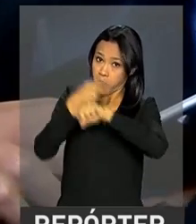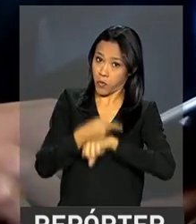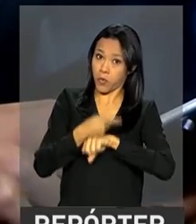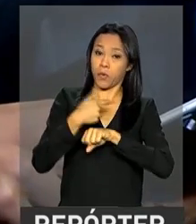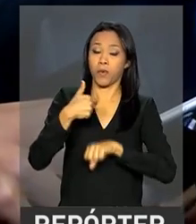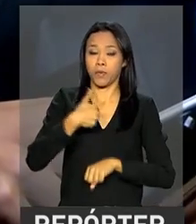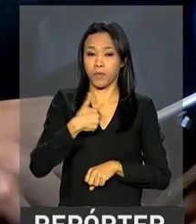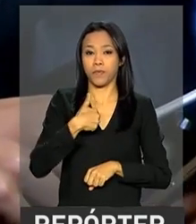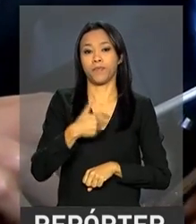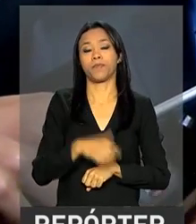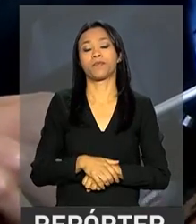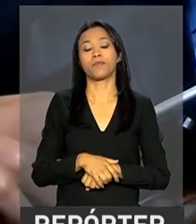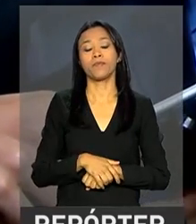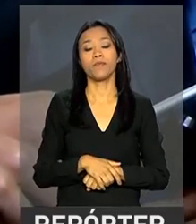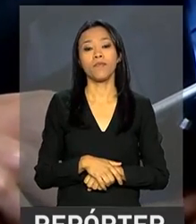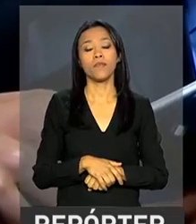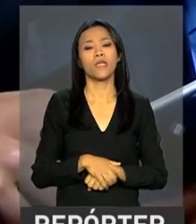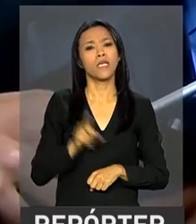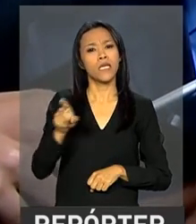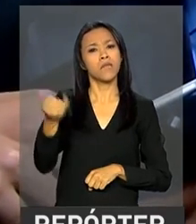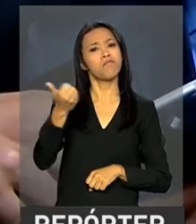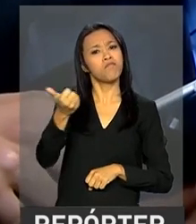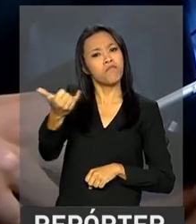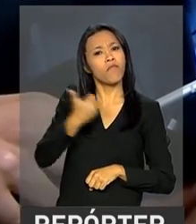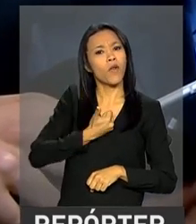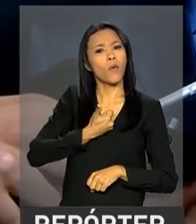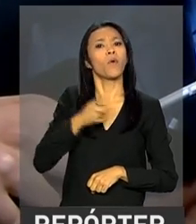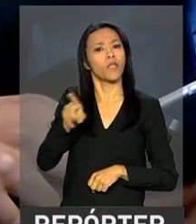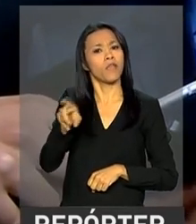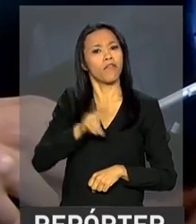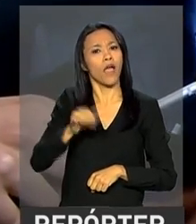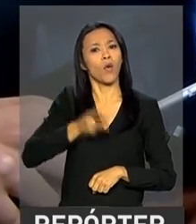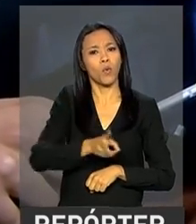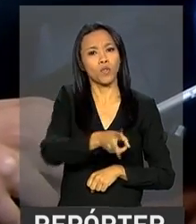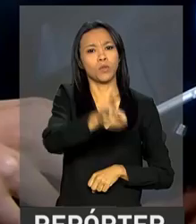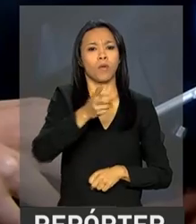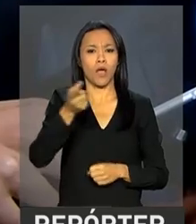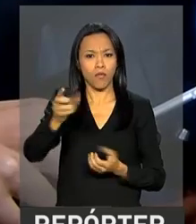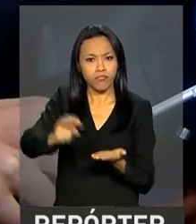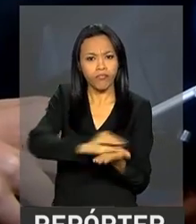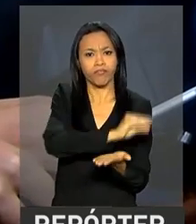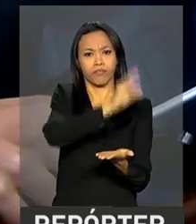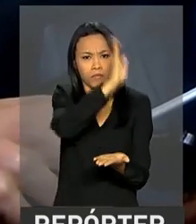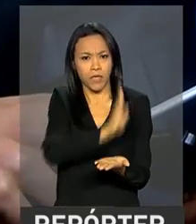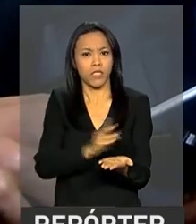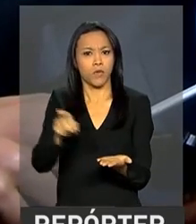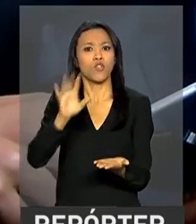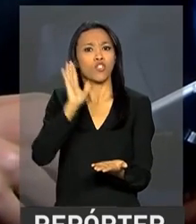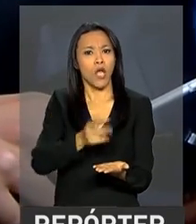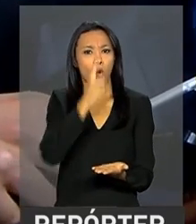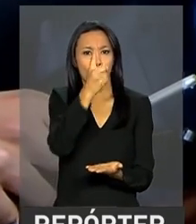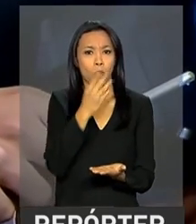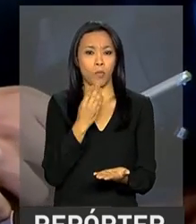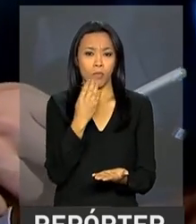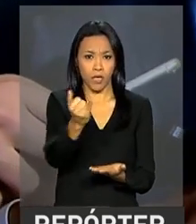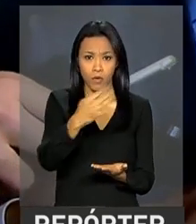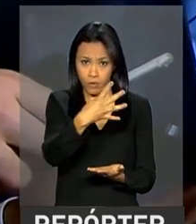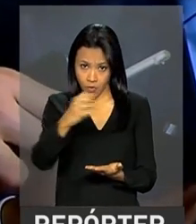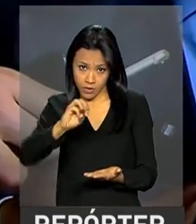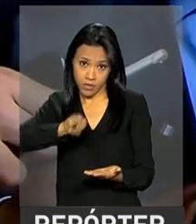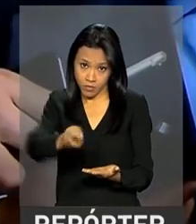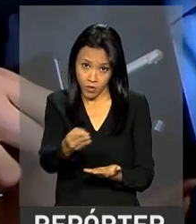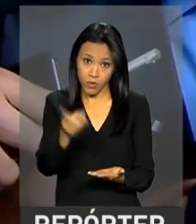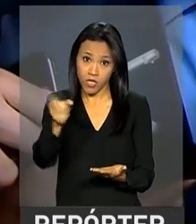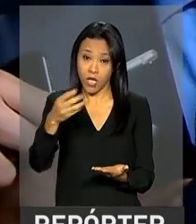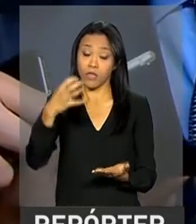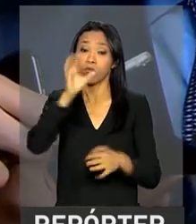no setor lá de autoridades, né? E comunicou que vai continuar investindo no Brasil. Ele já investiu 1,4 bilhão lá